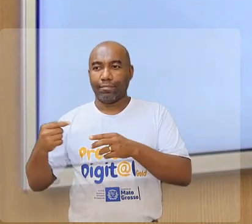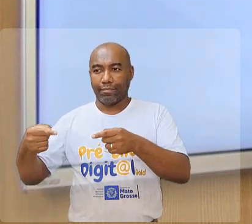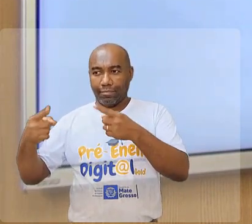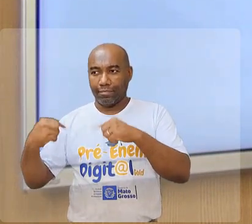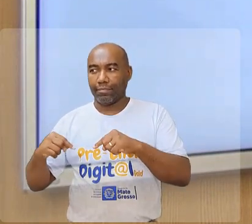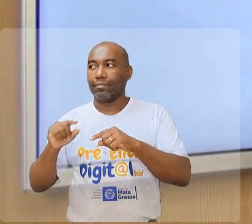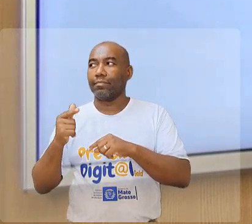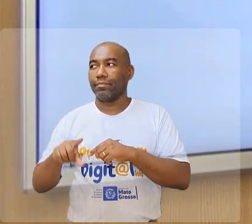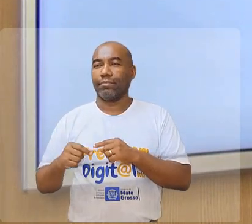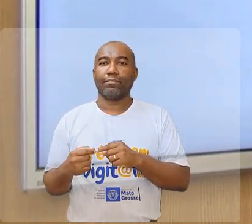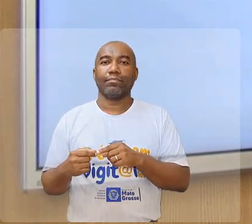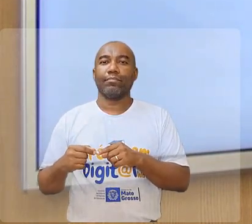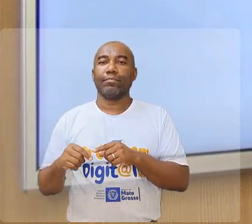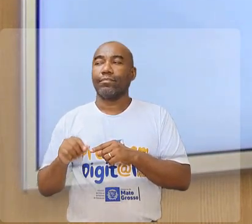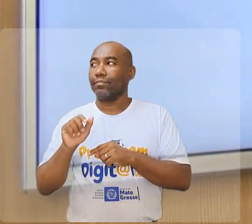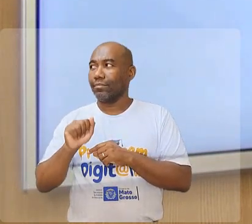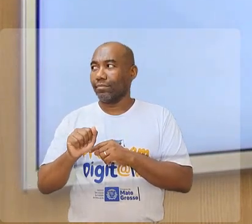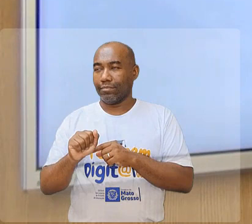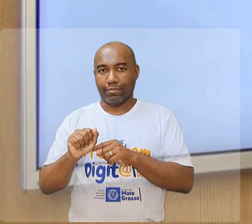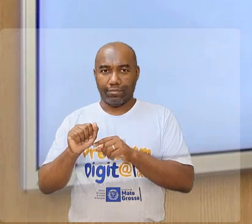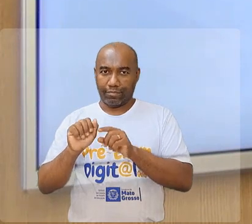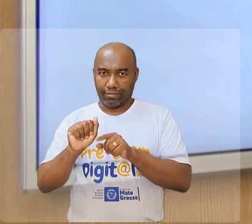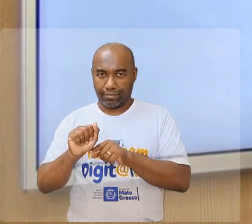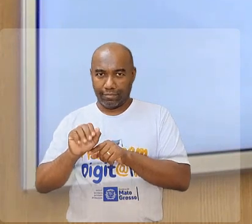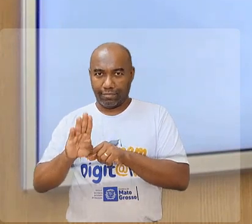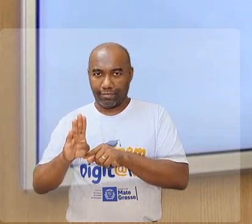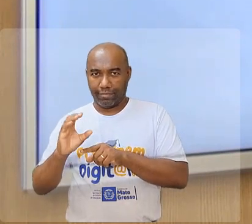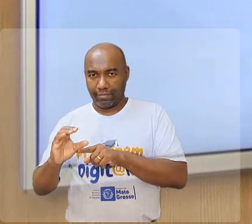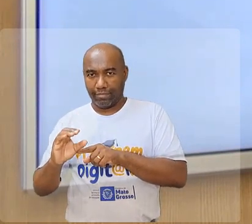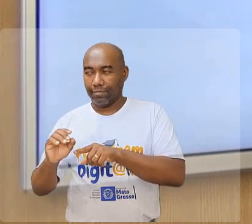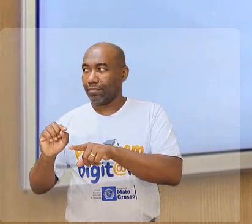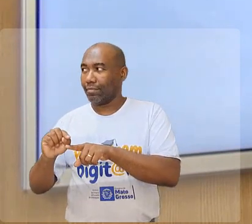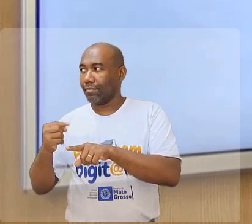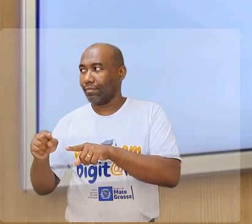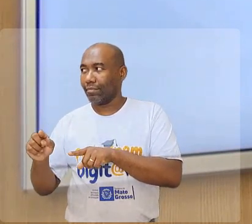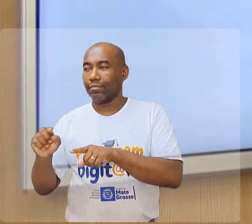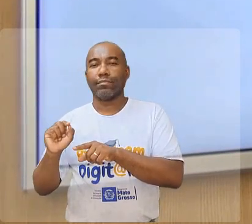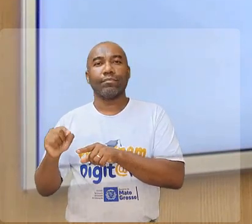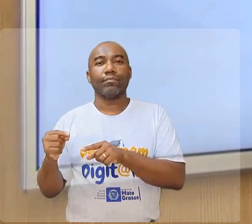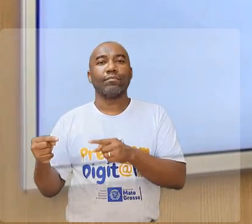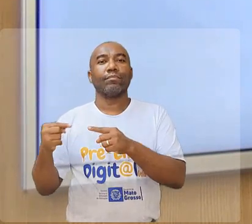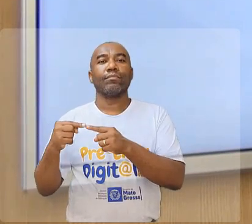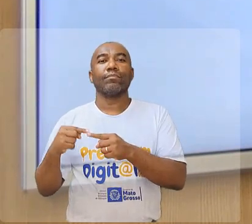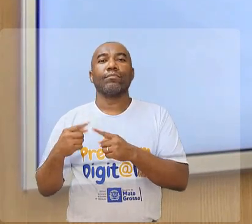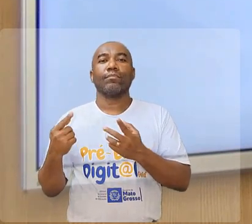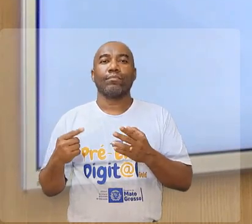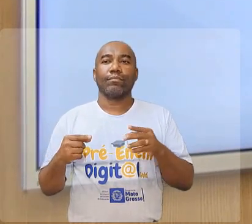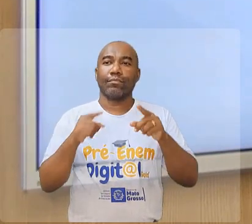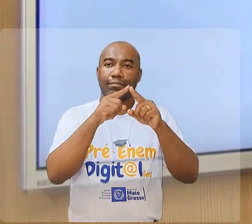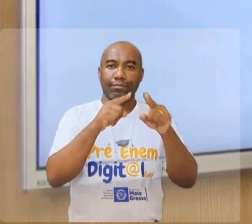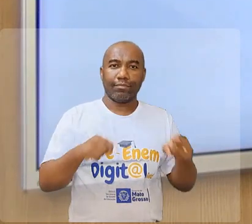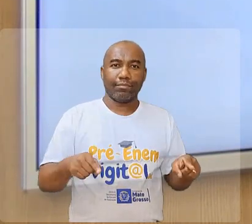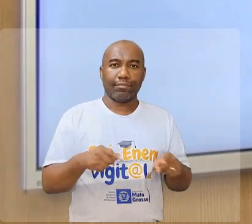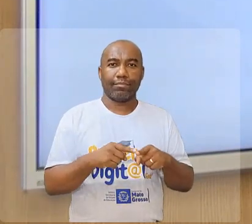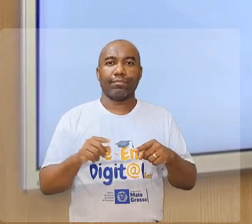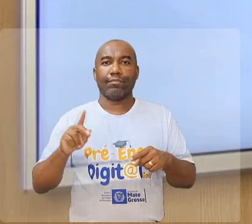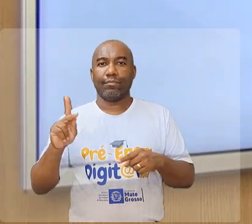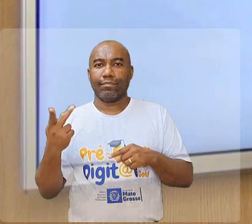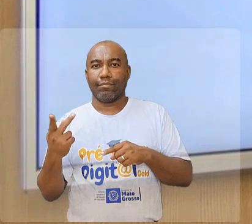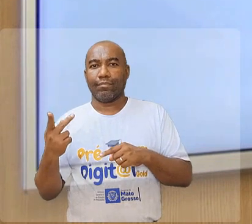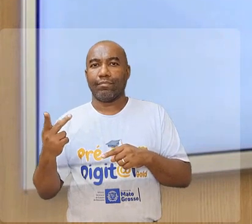dá uma olhadinha o triângulo ABC tem um grandão ele é semi e tem aqui no nosso caso ao triangulada